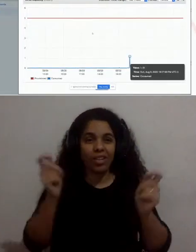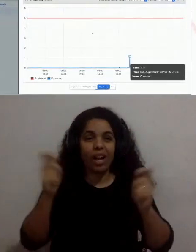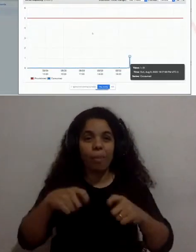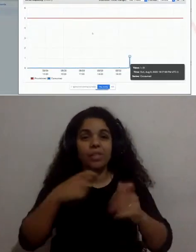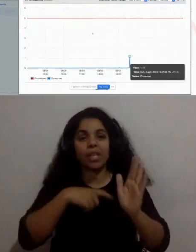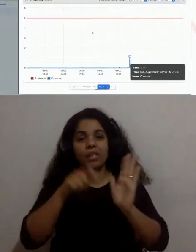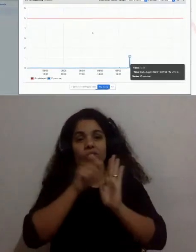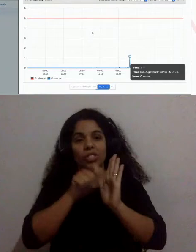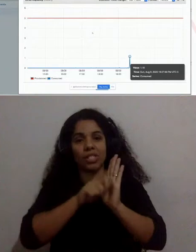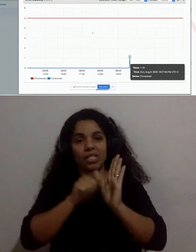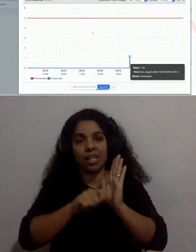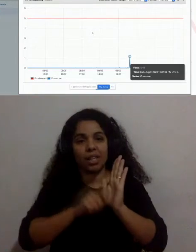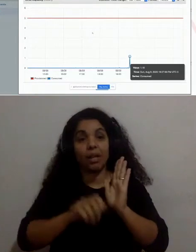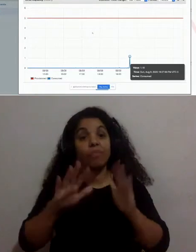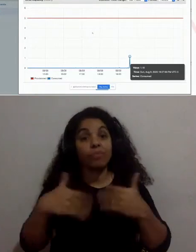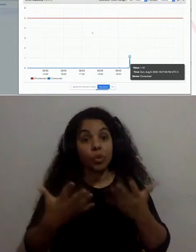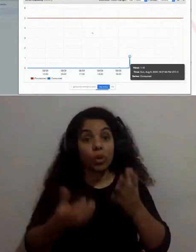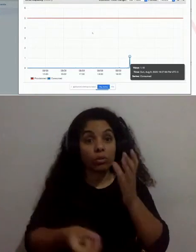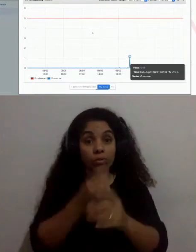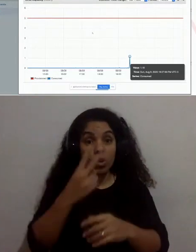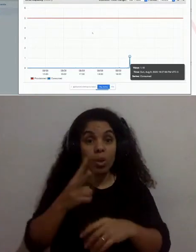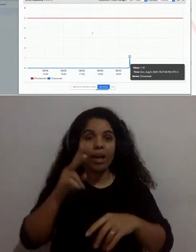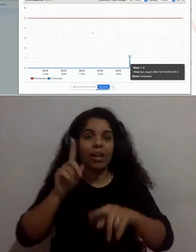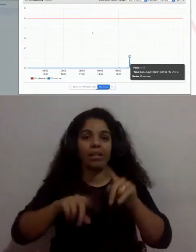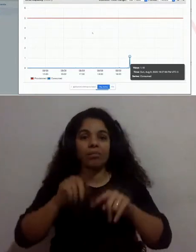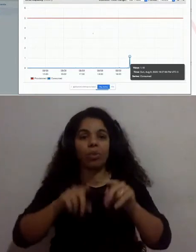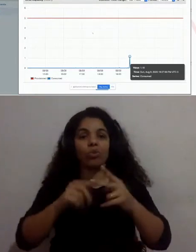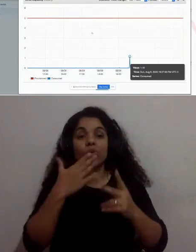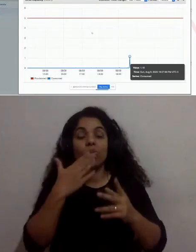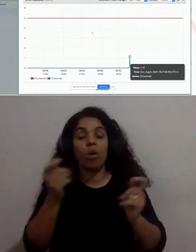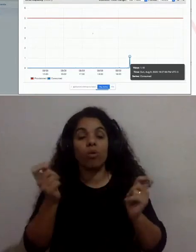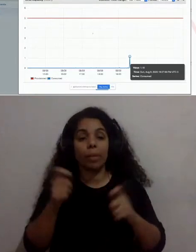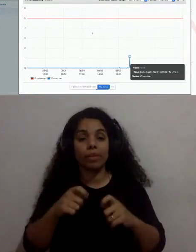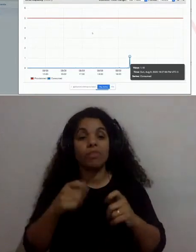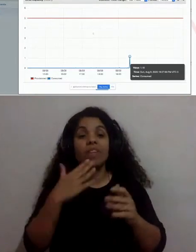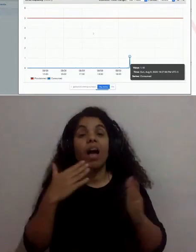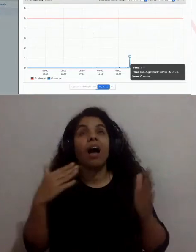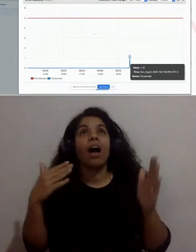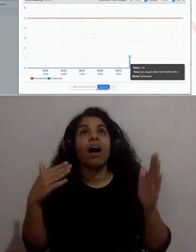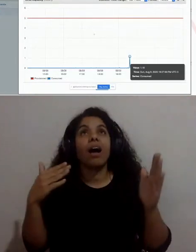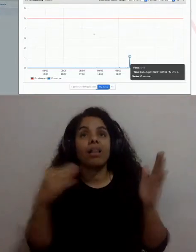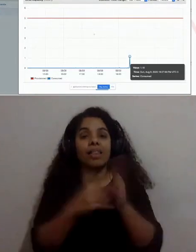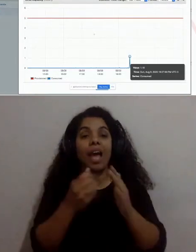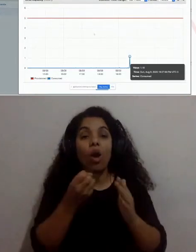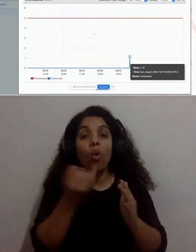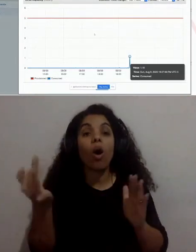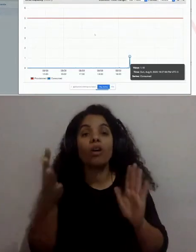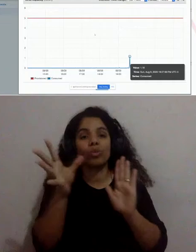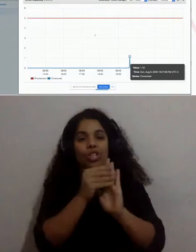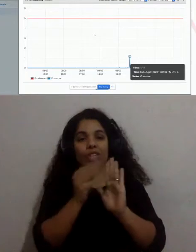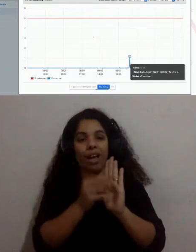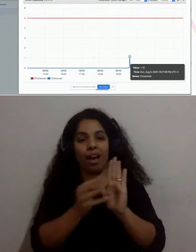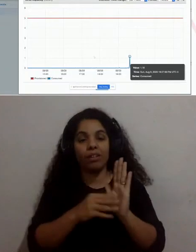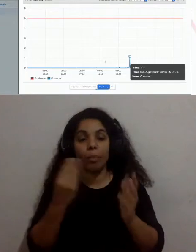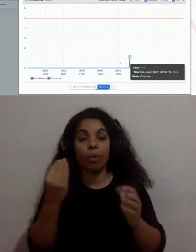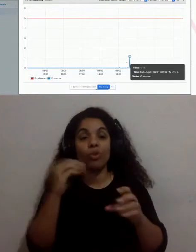escrita. Então, quando eu criar aquele produto, qual que é a capacidade, até quanto de dados que eu posso pôr dentro